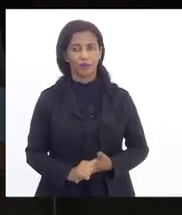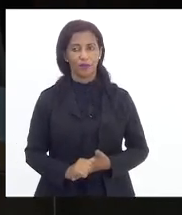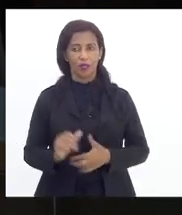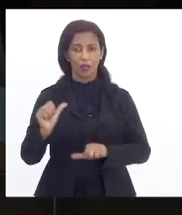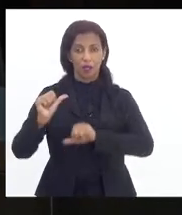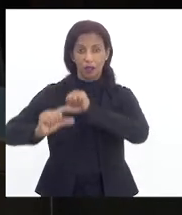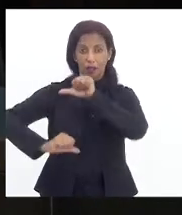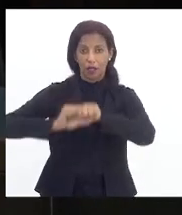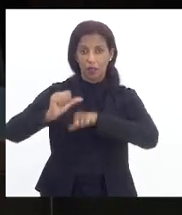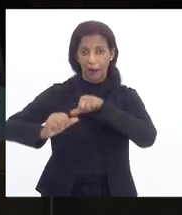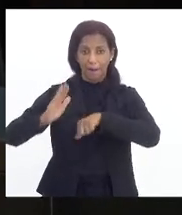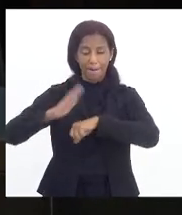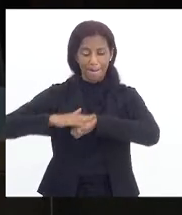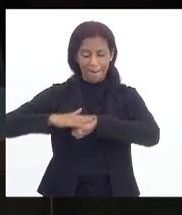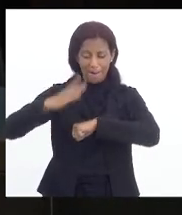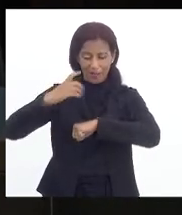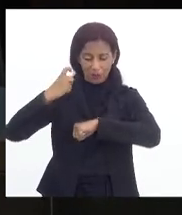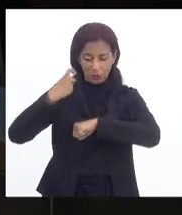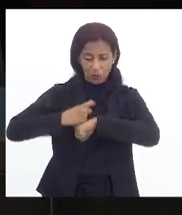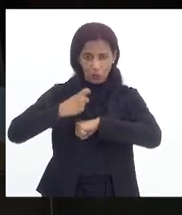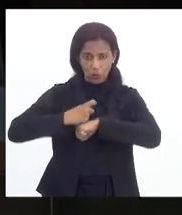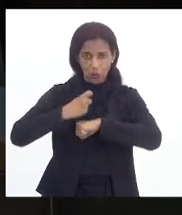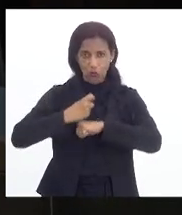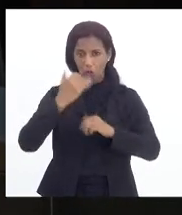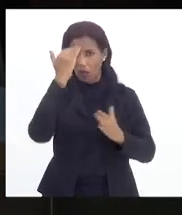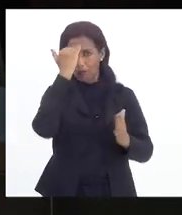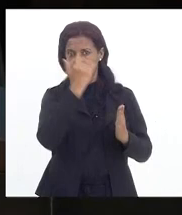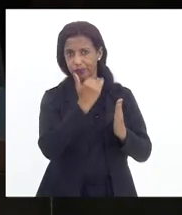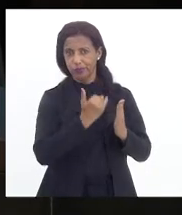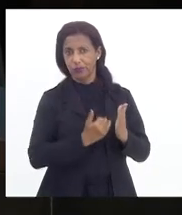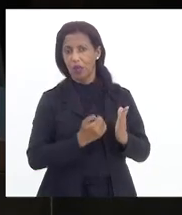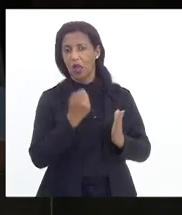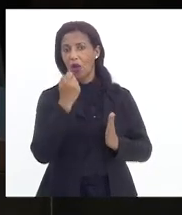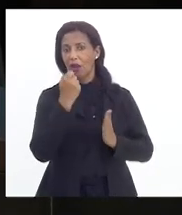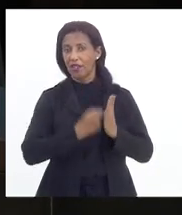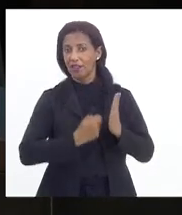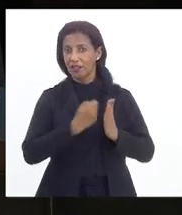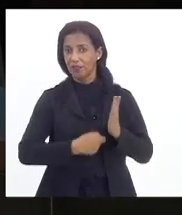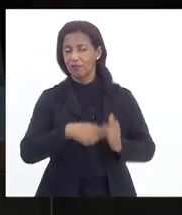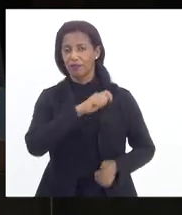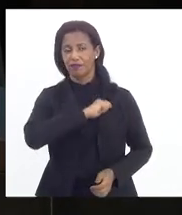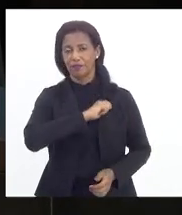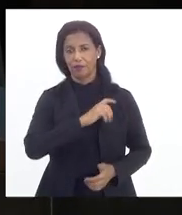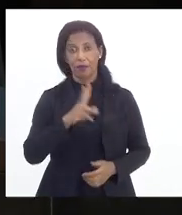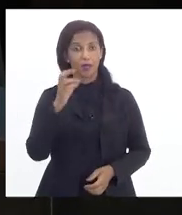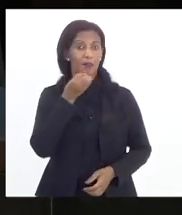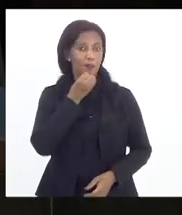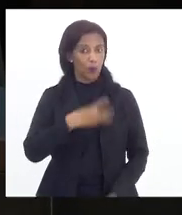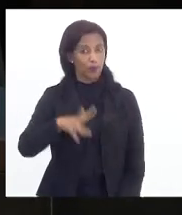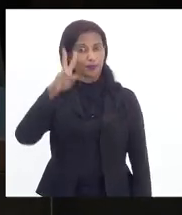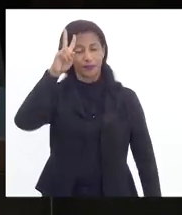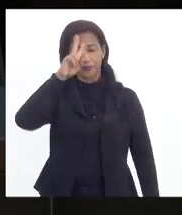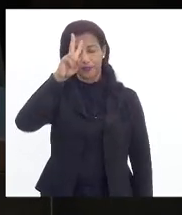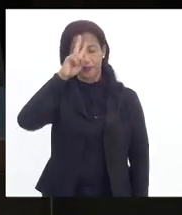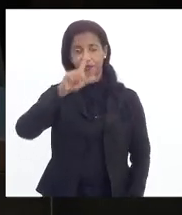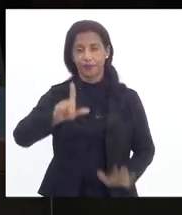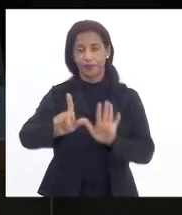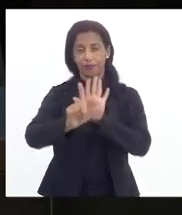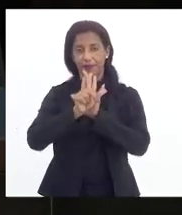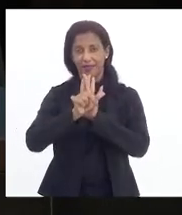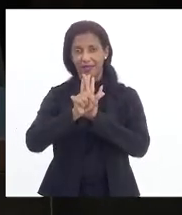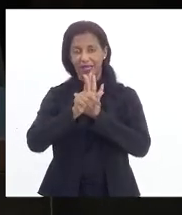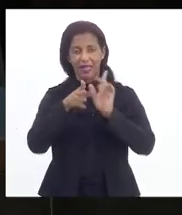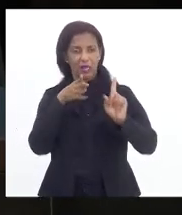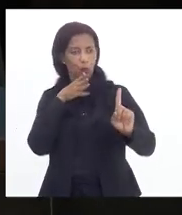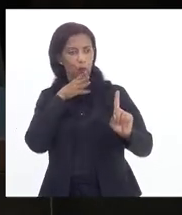tornou mais duras as regras de adesão ao regime de recuperação fiscal É bom lembrar que essa lei